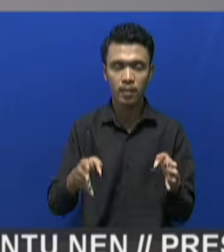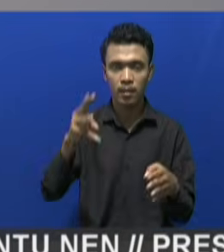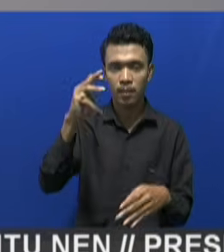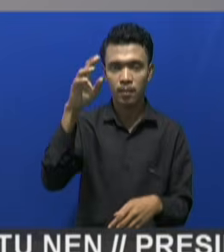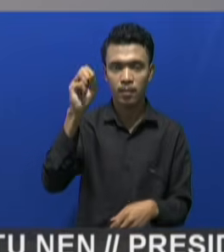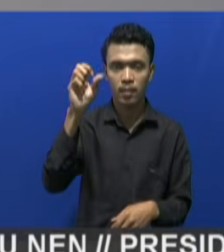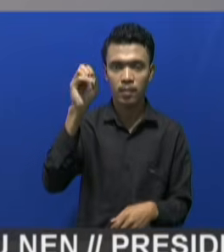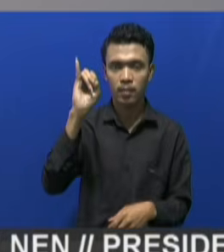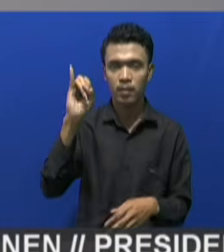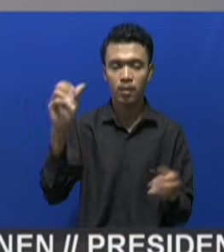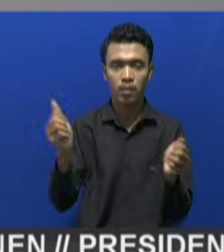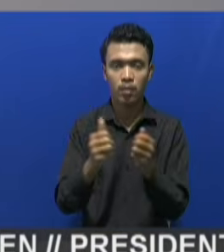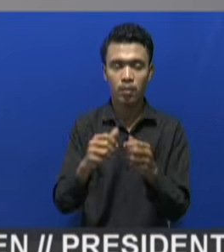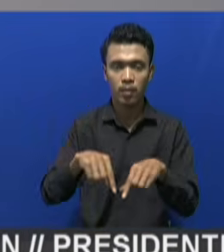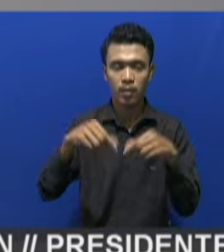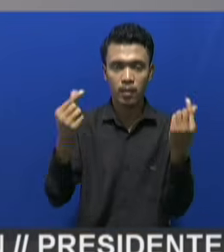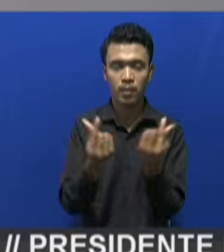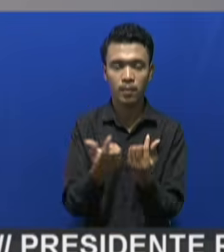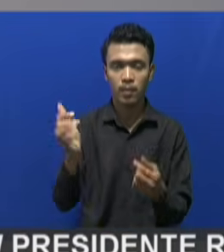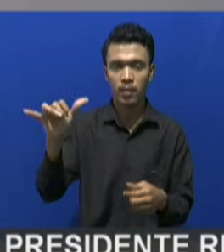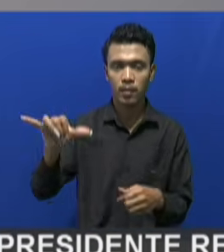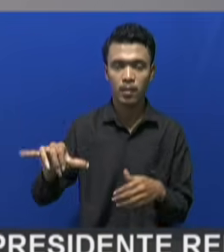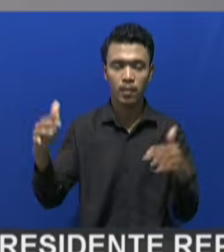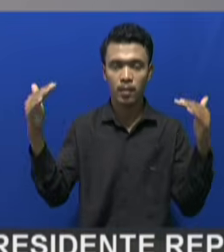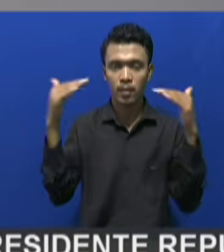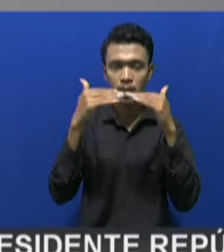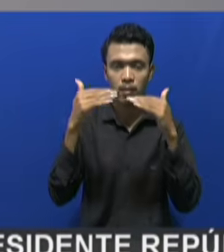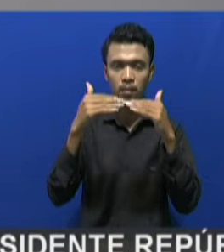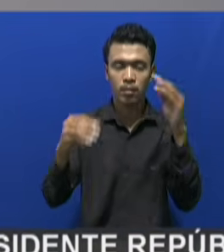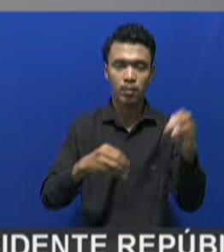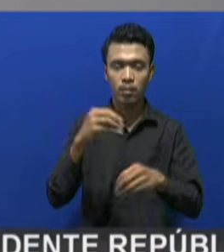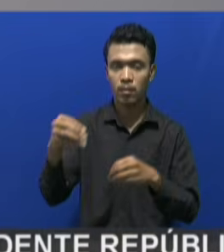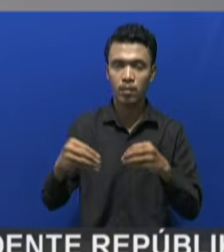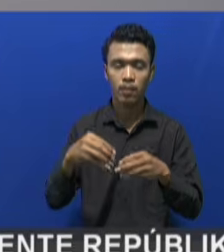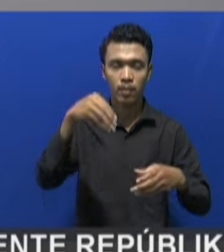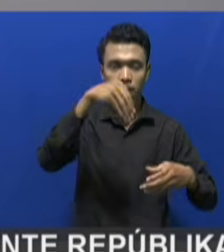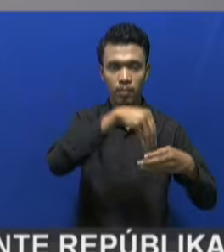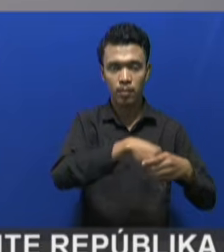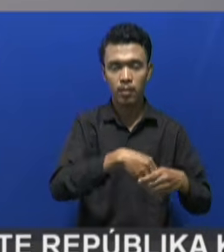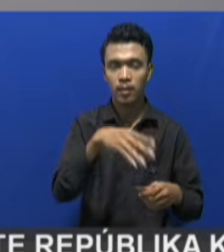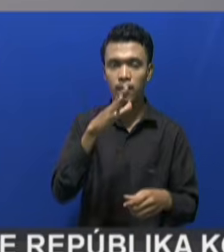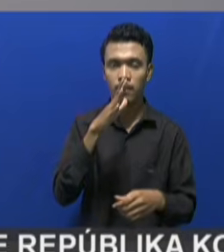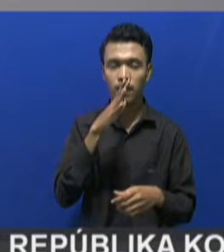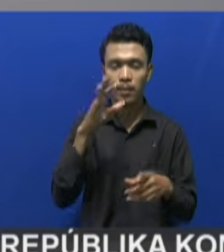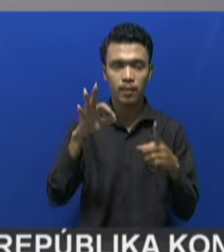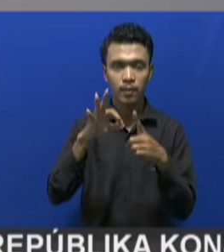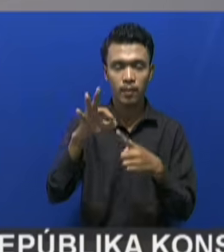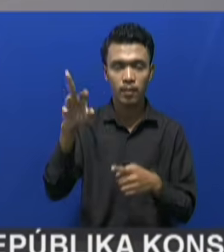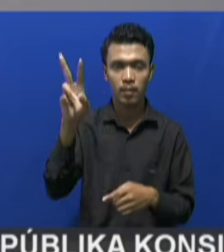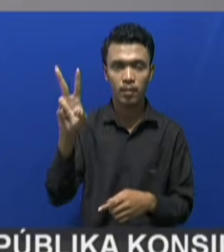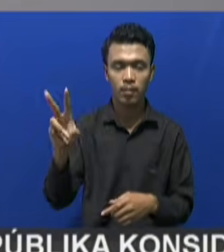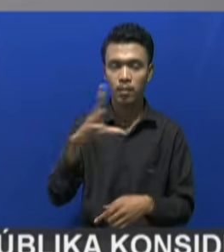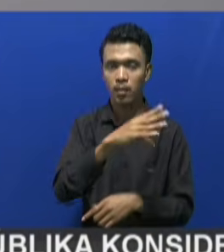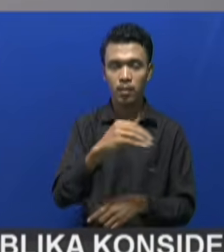Ramuto com a equipa Sira, halo conferência imprensa, a Conabá Bolsa da Mãe Incondicional, ba fase da rua Kinyang.